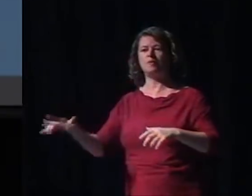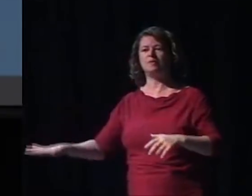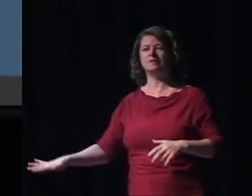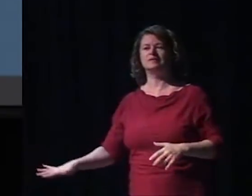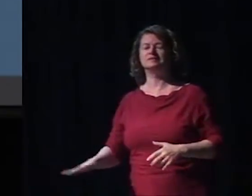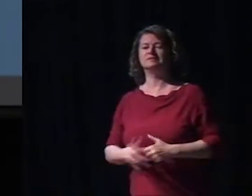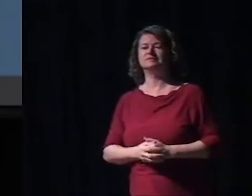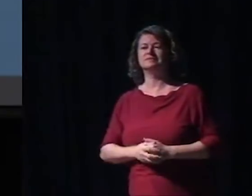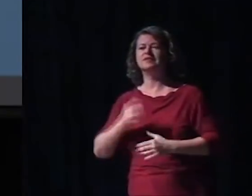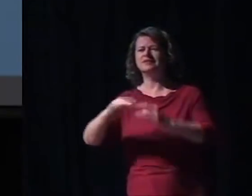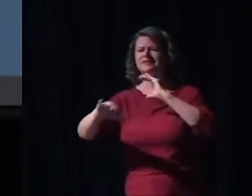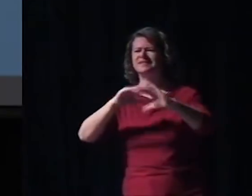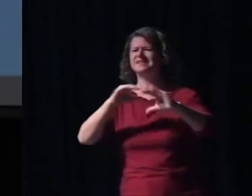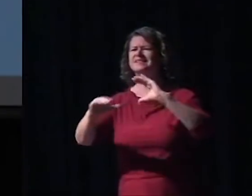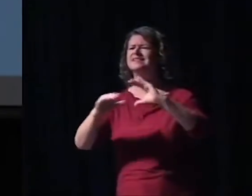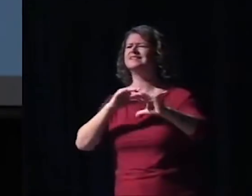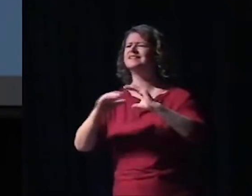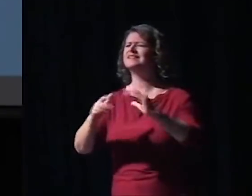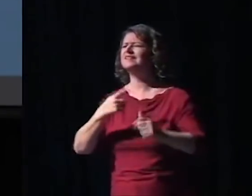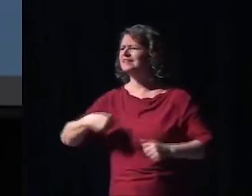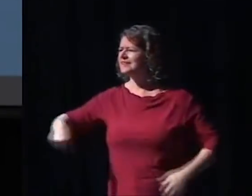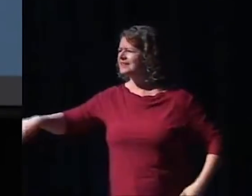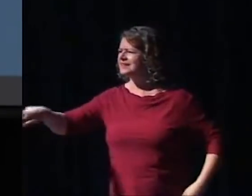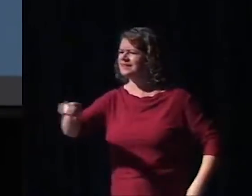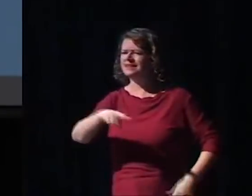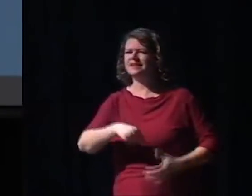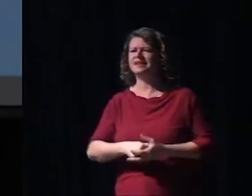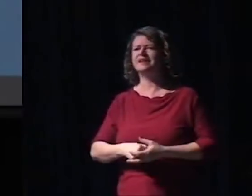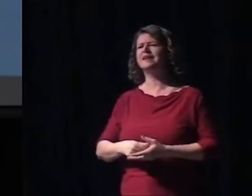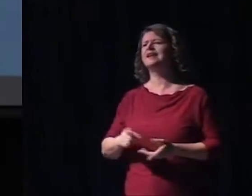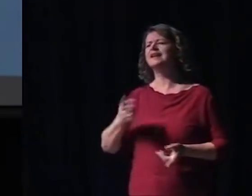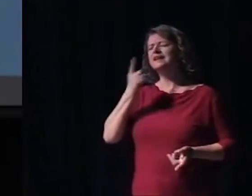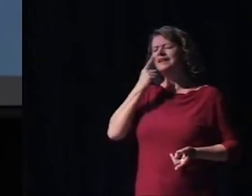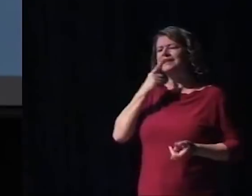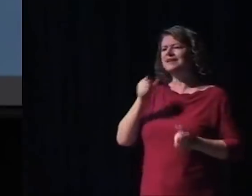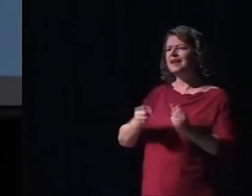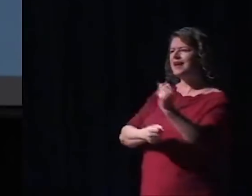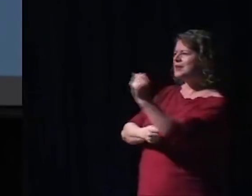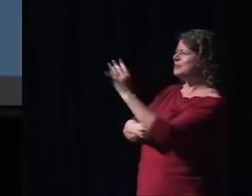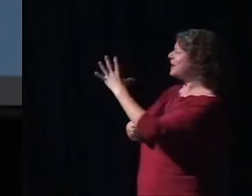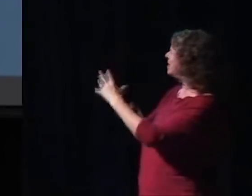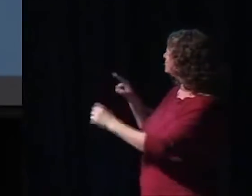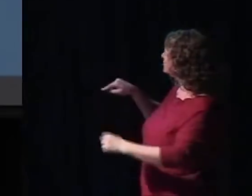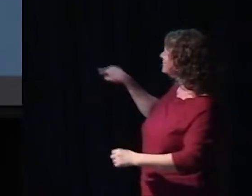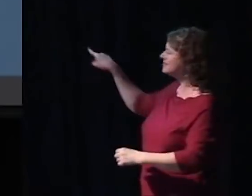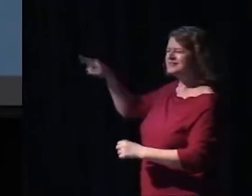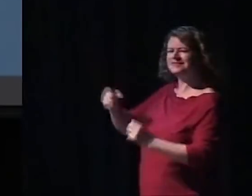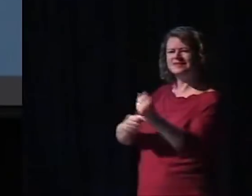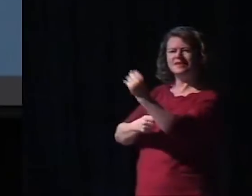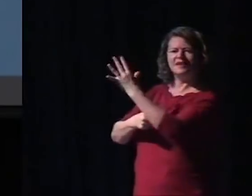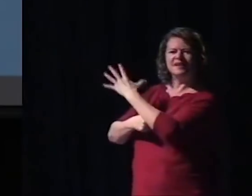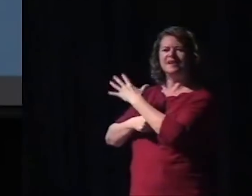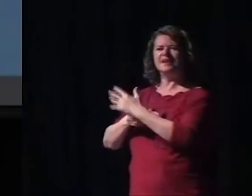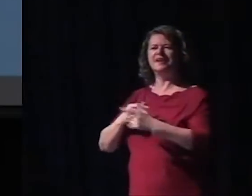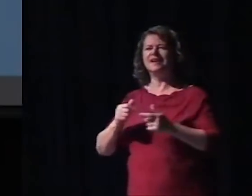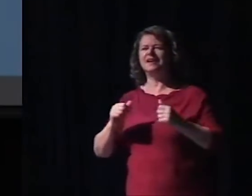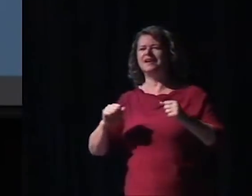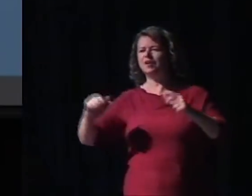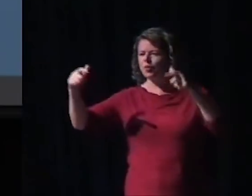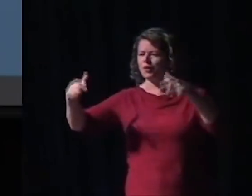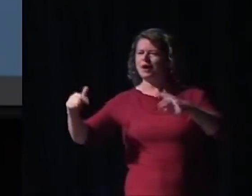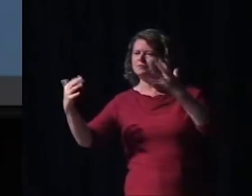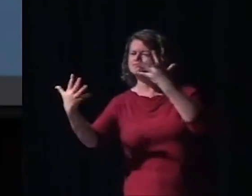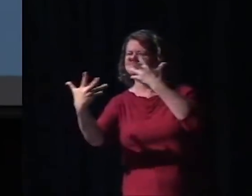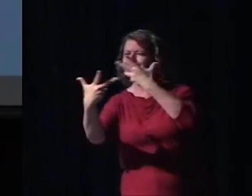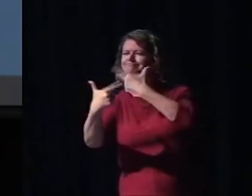vistas do trono foram filmadas em Israel. Uma delas, num deserto, chamado Deserto da Judéia, que é colado no deserto do Negev. E